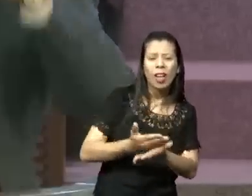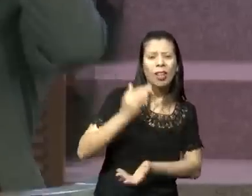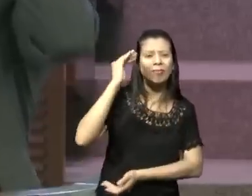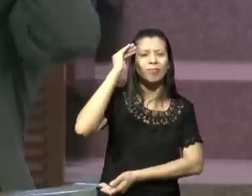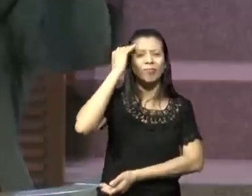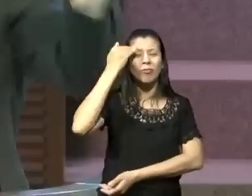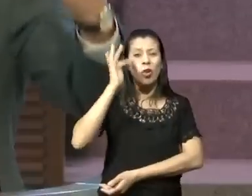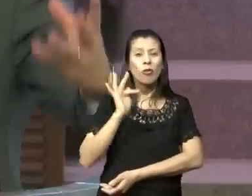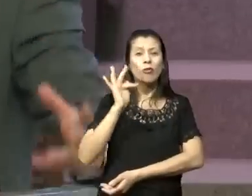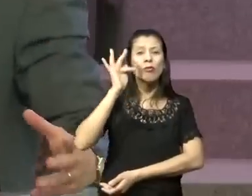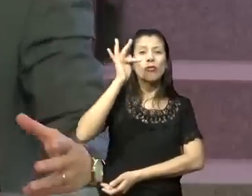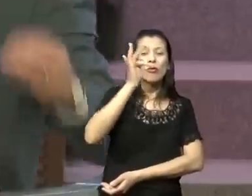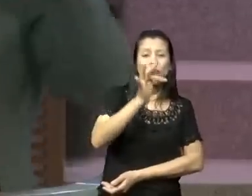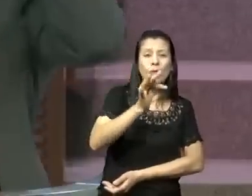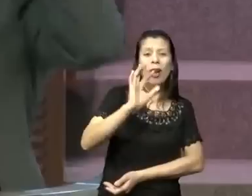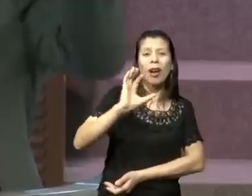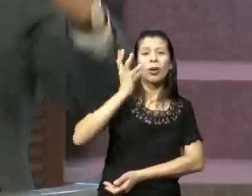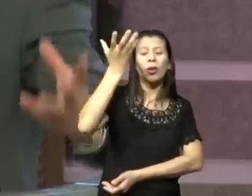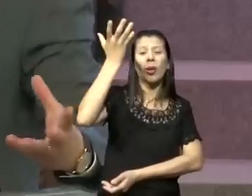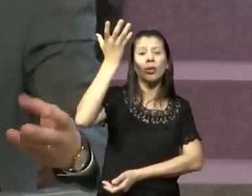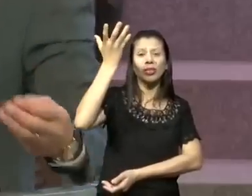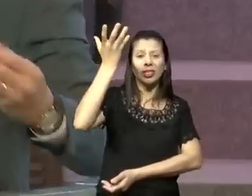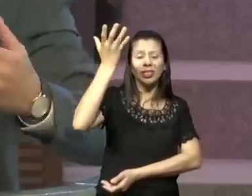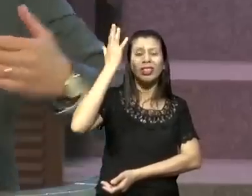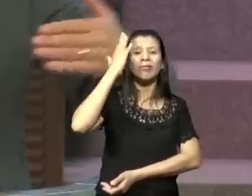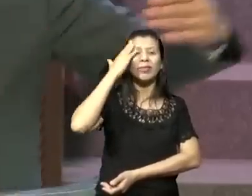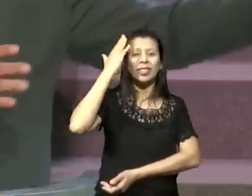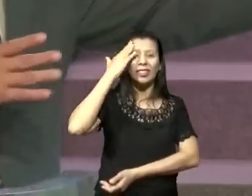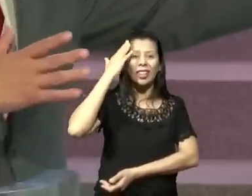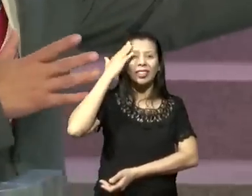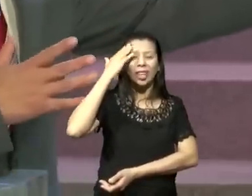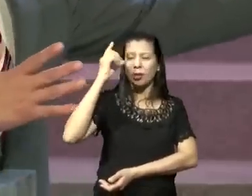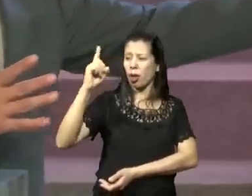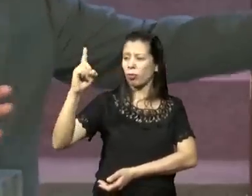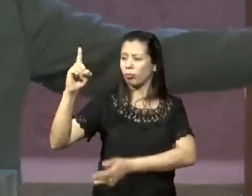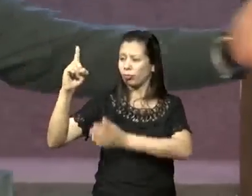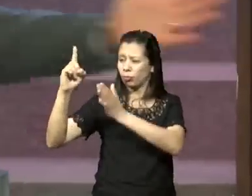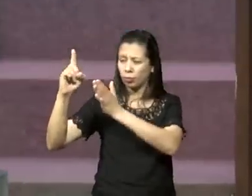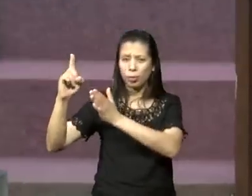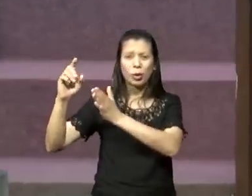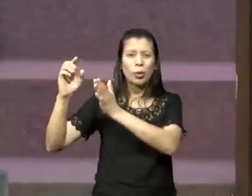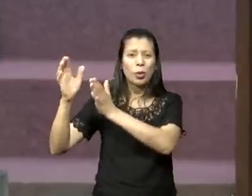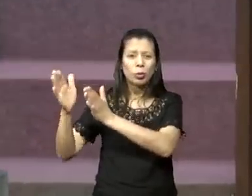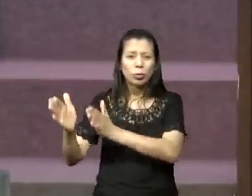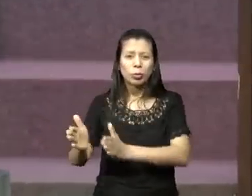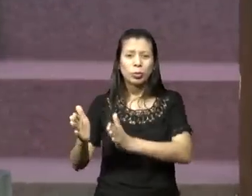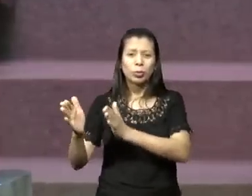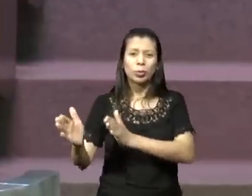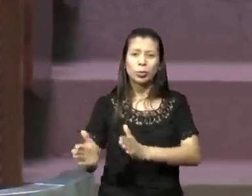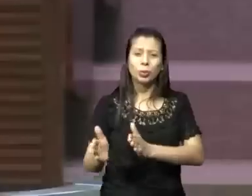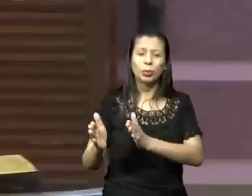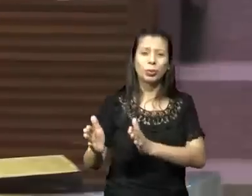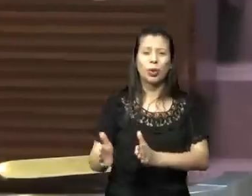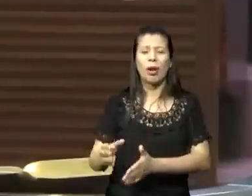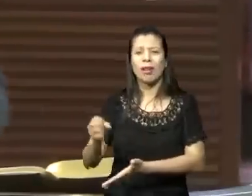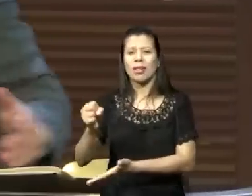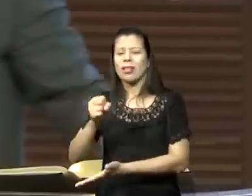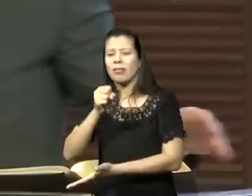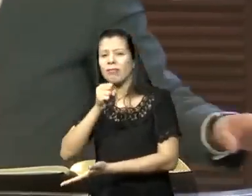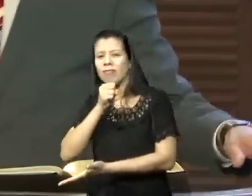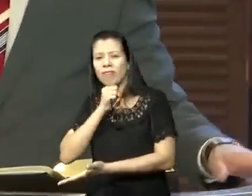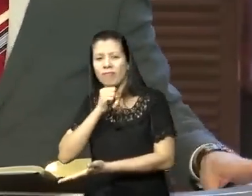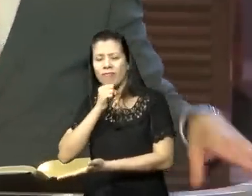nem os discípulos compreenderam só depois e hoje a gente pode olhar para o passado temos toda a luz mais luz do que